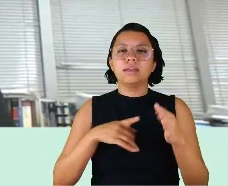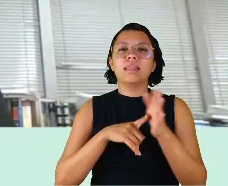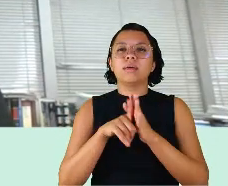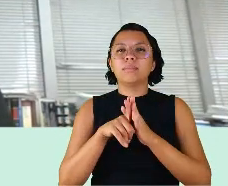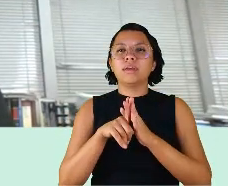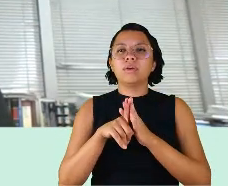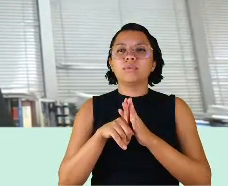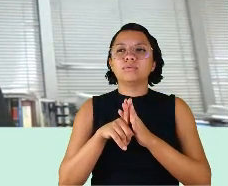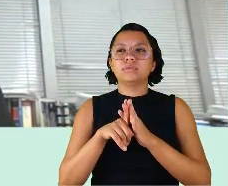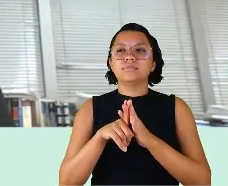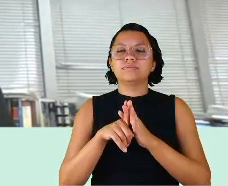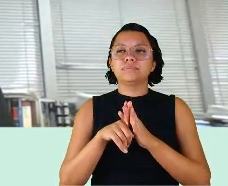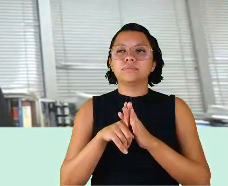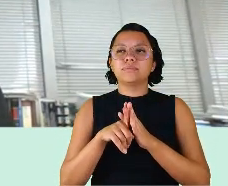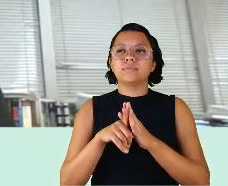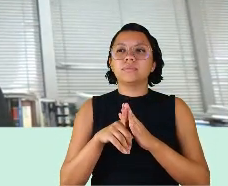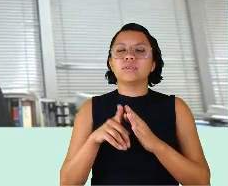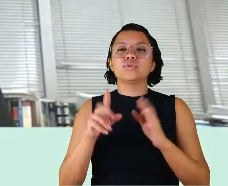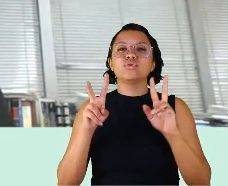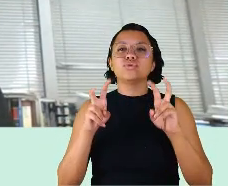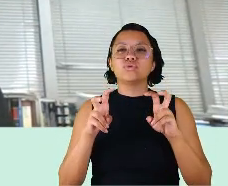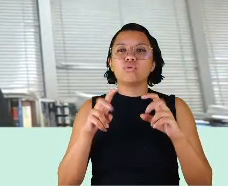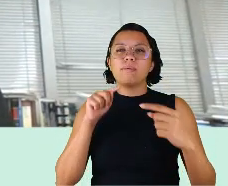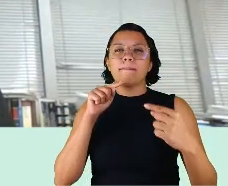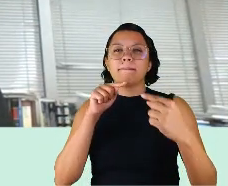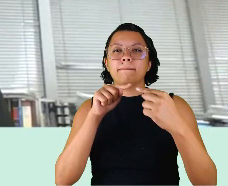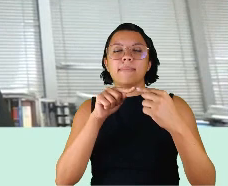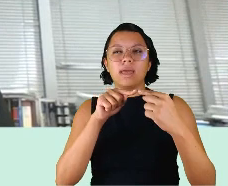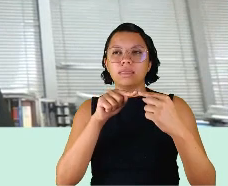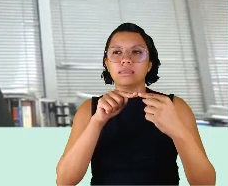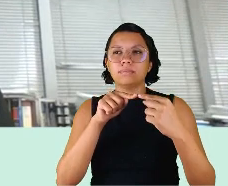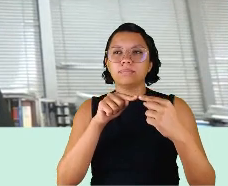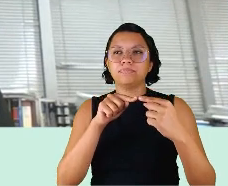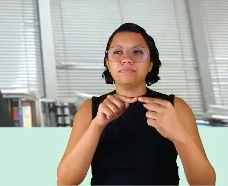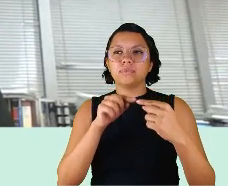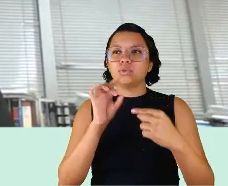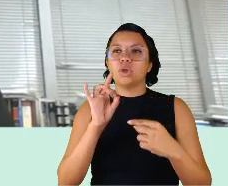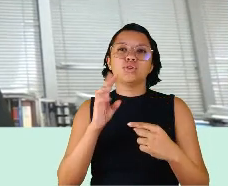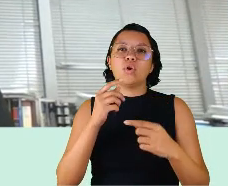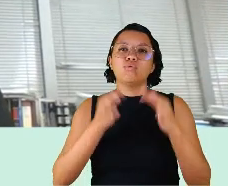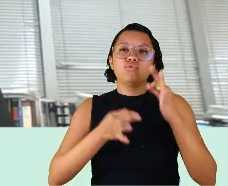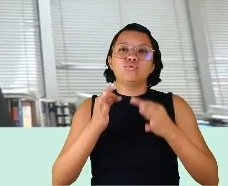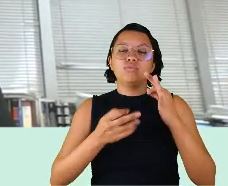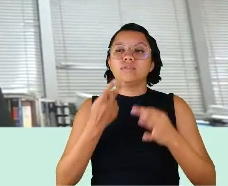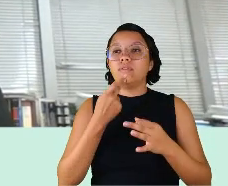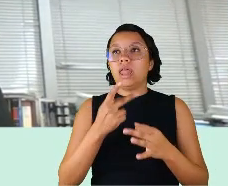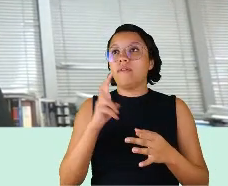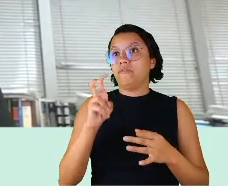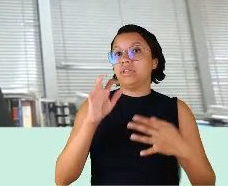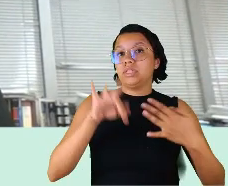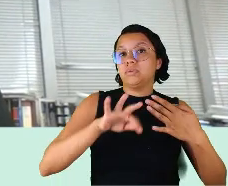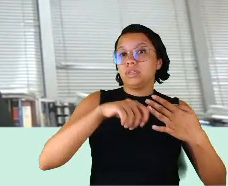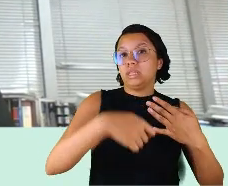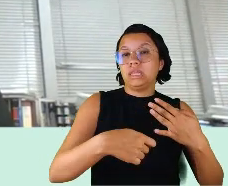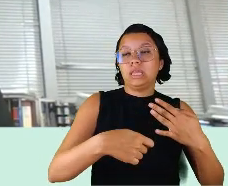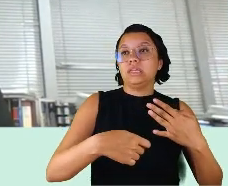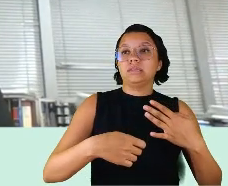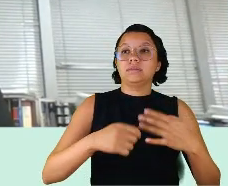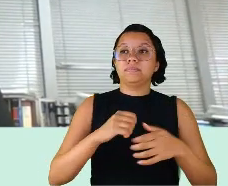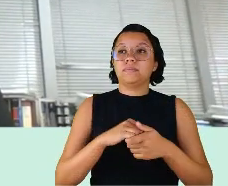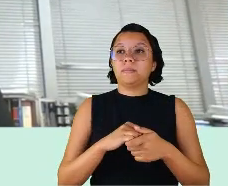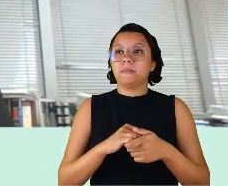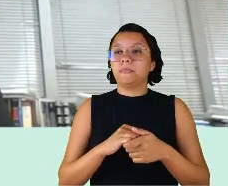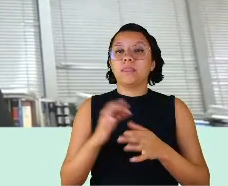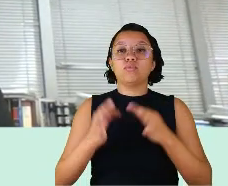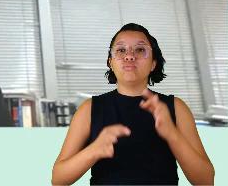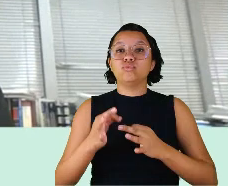do Décio, sobre a questão das metas, né, do que não basta o juiz falar que vai fazer 5 sentenças, o